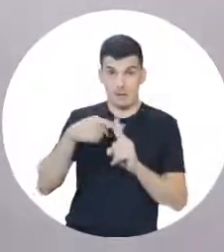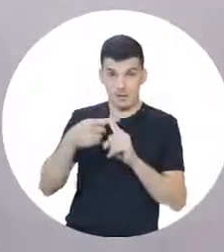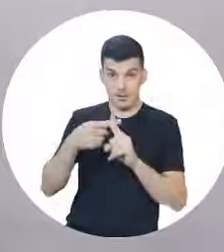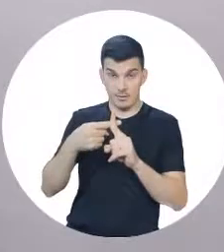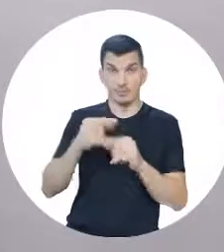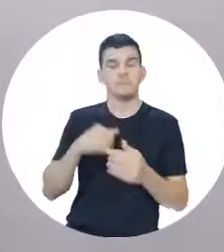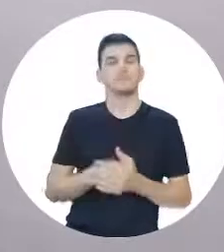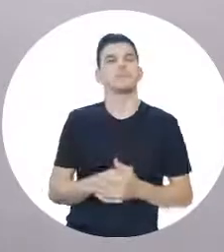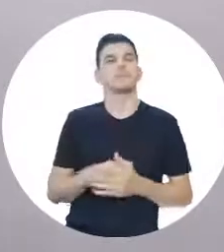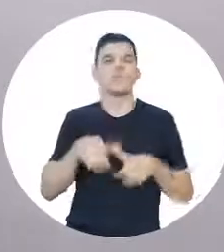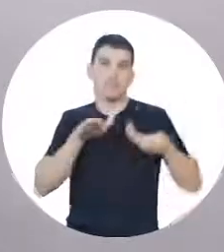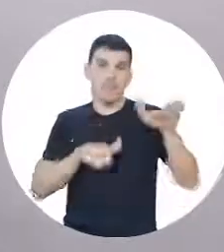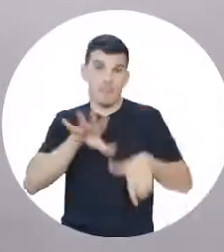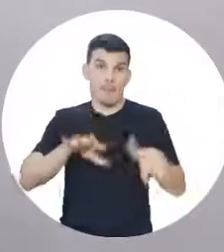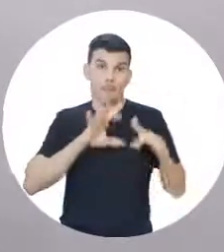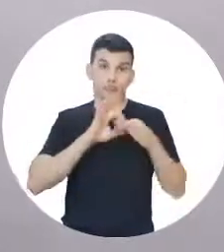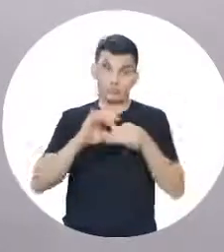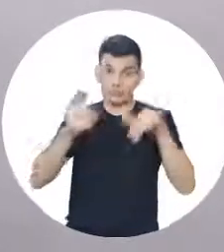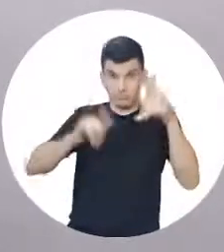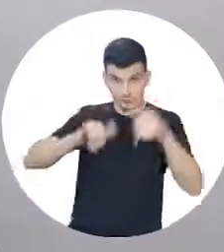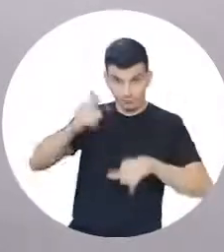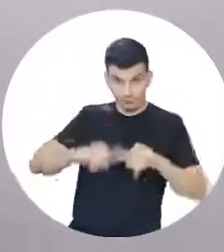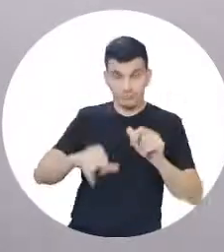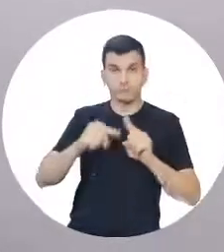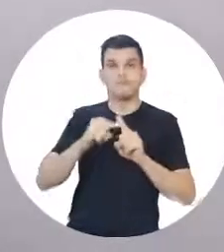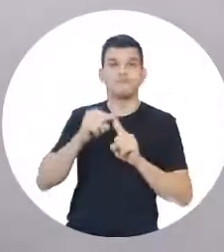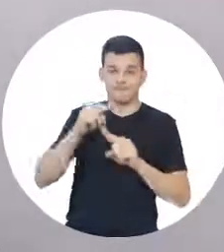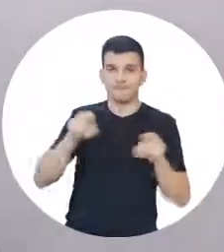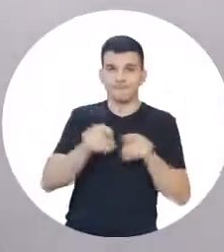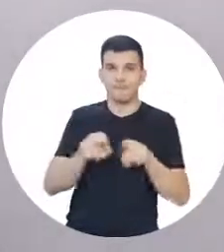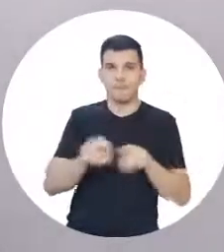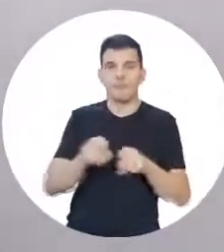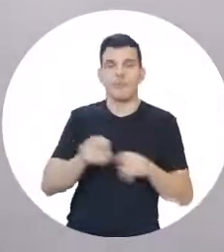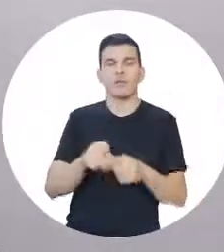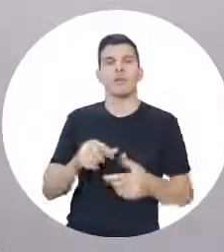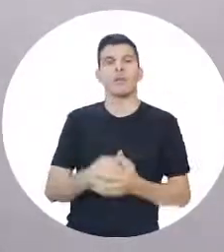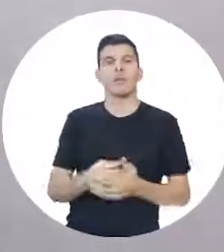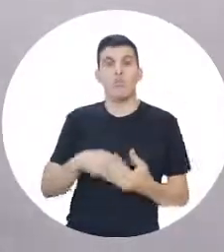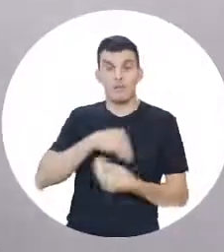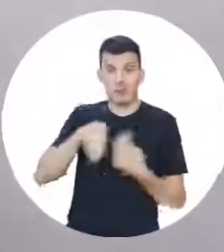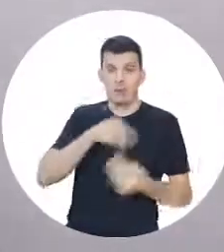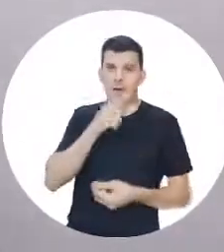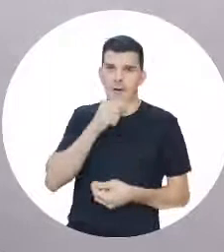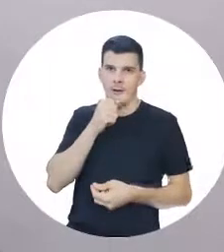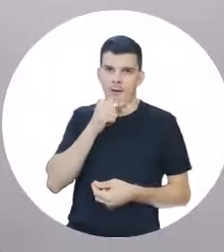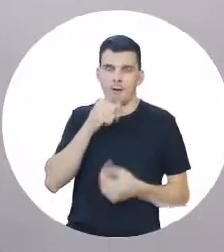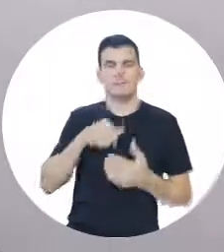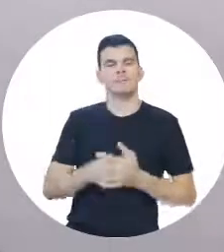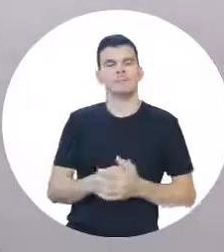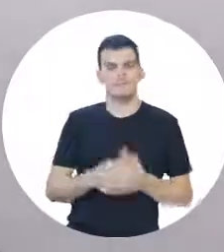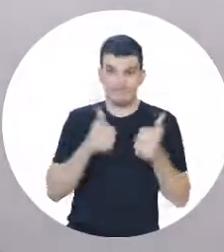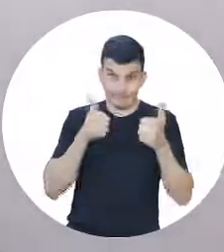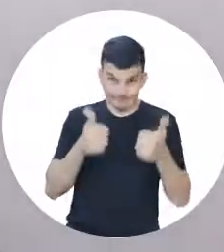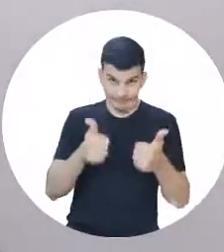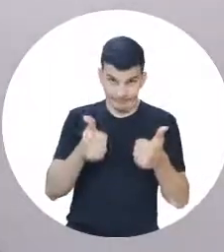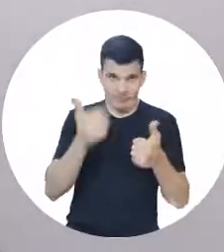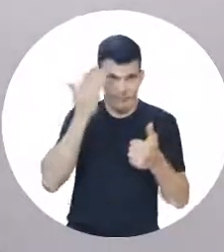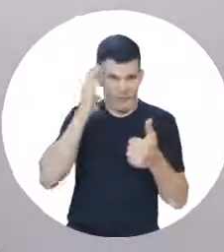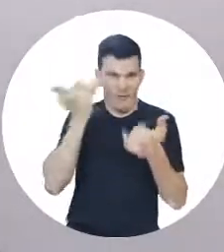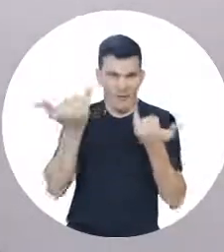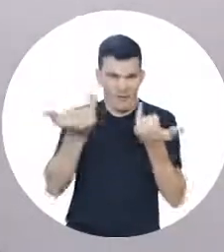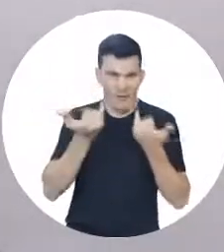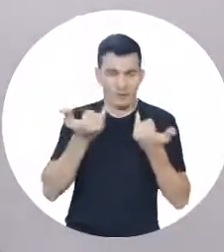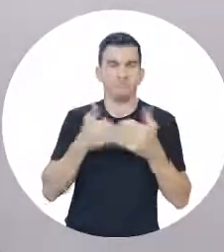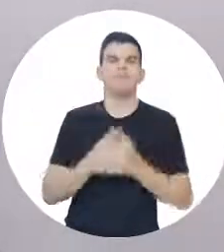ou talvez o íon hidrônio, depende da literatura que você está lendo, em presença de água como um único cátion.